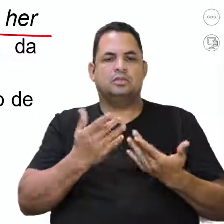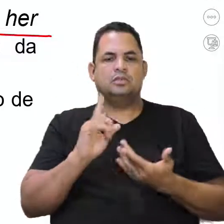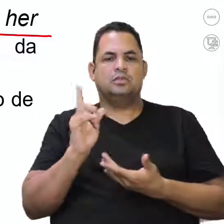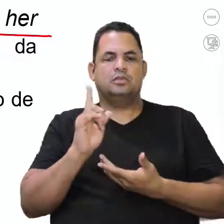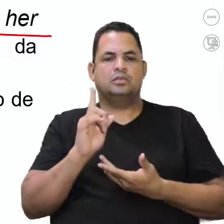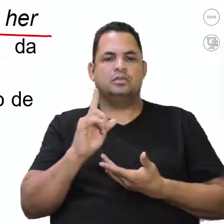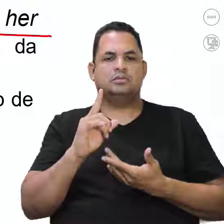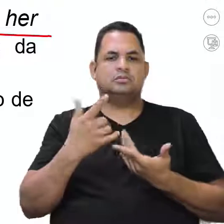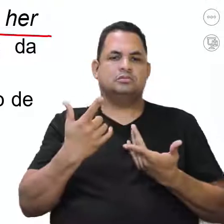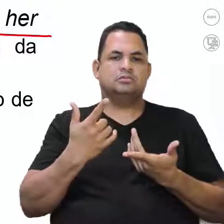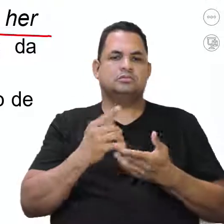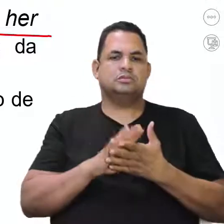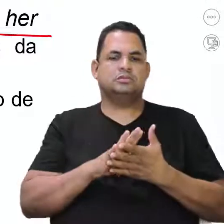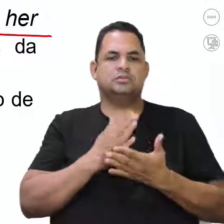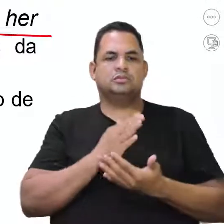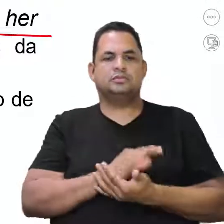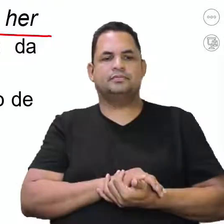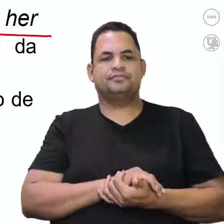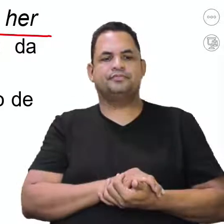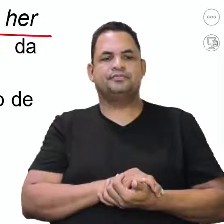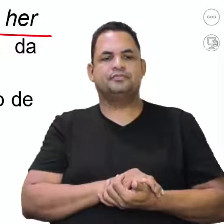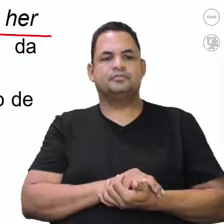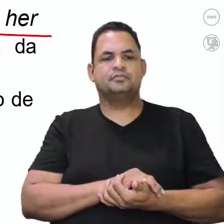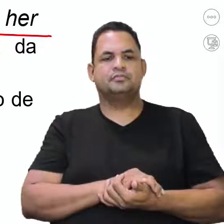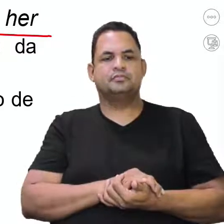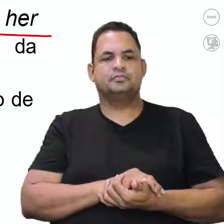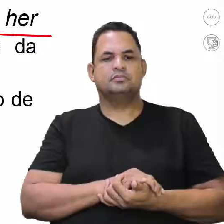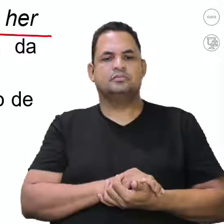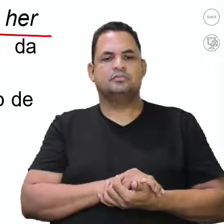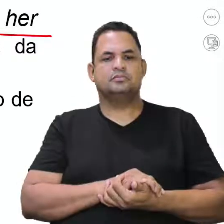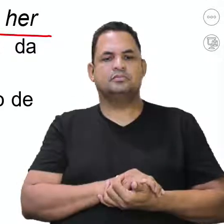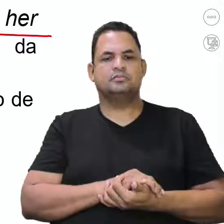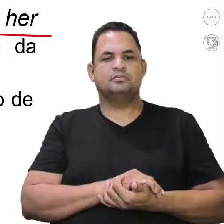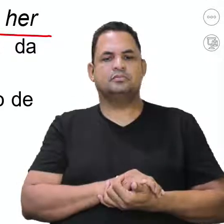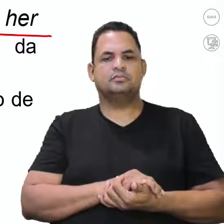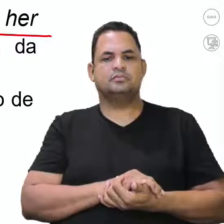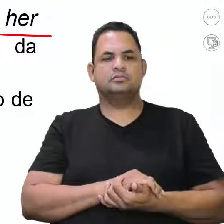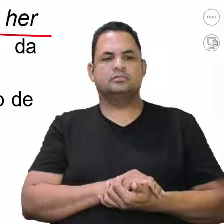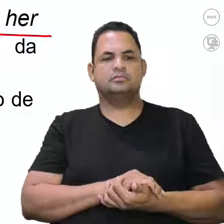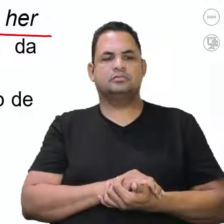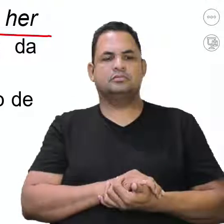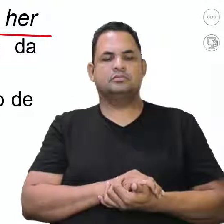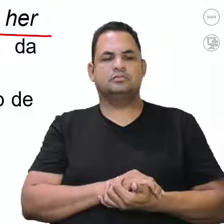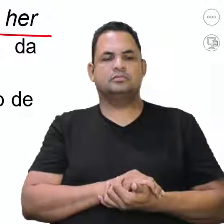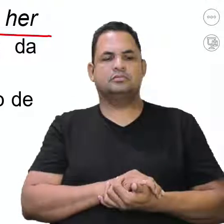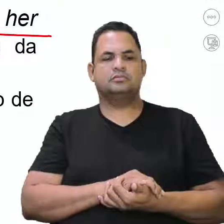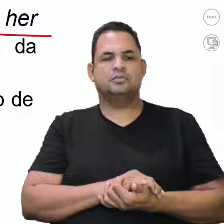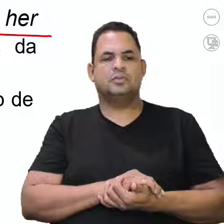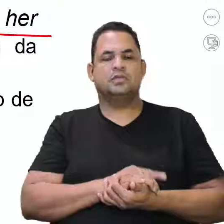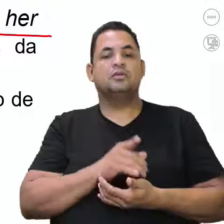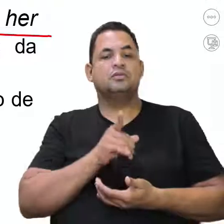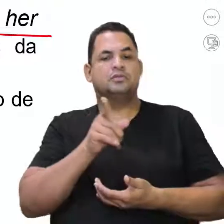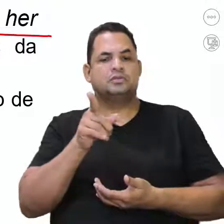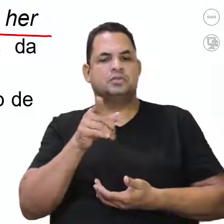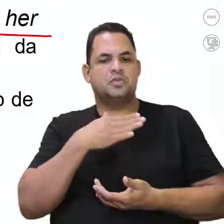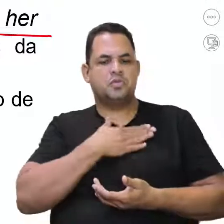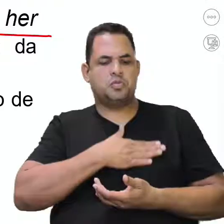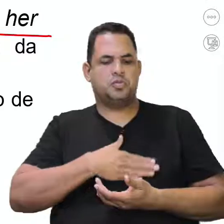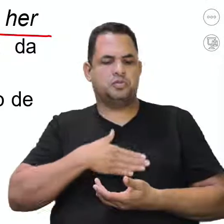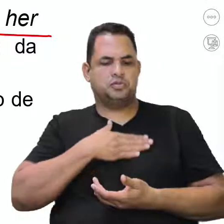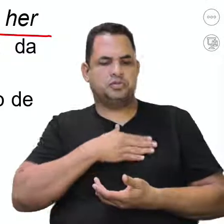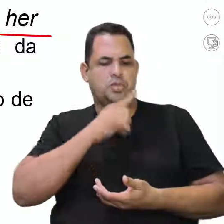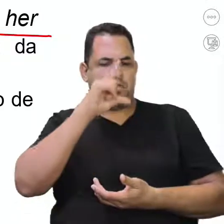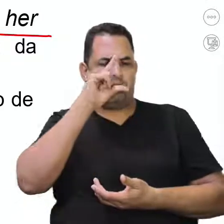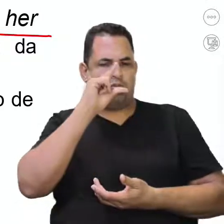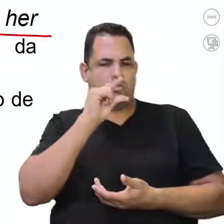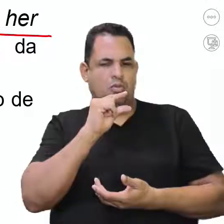Não somente isso, vamos ver mais um pouco. Olha aí. Would you like some tea? Você gostaria de um pouco de